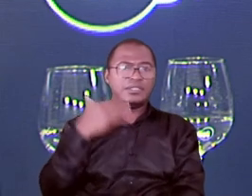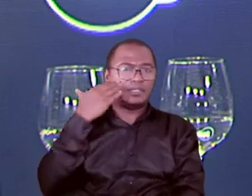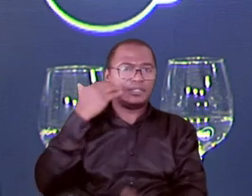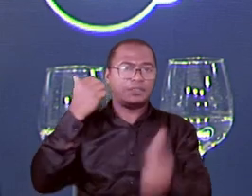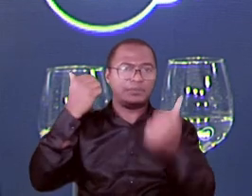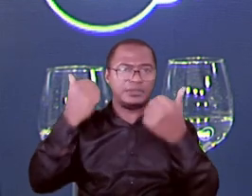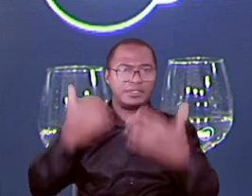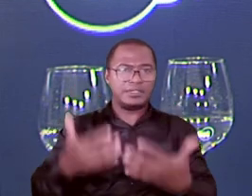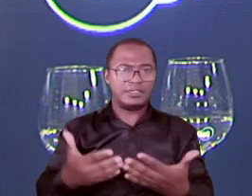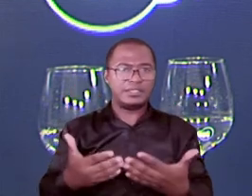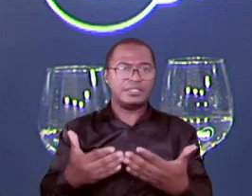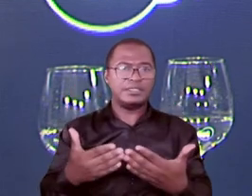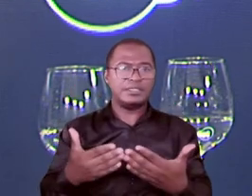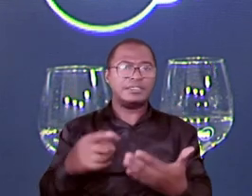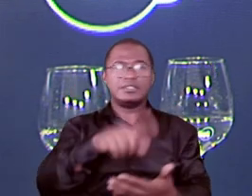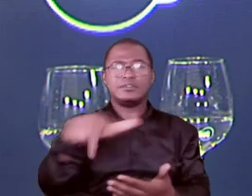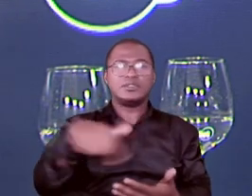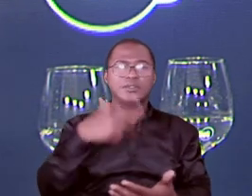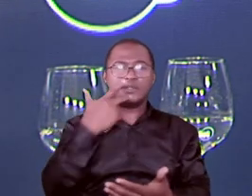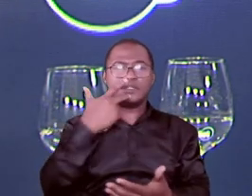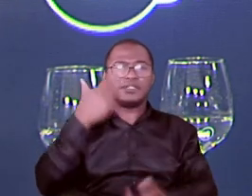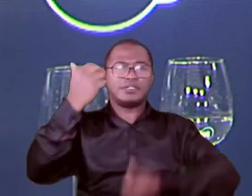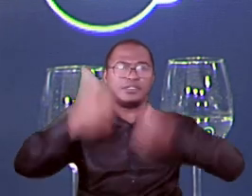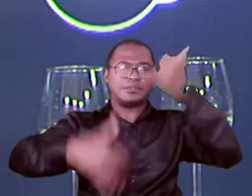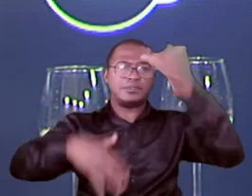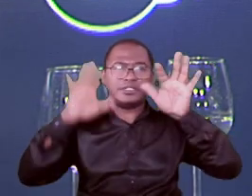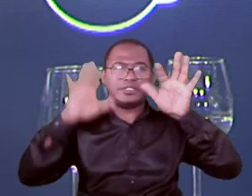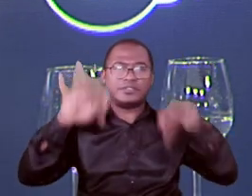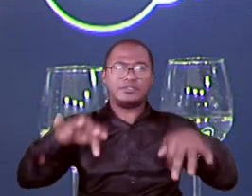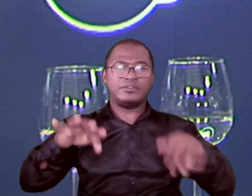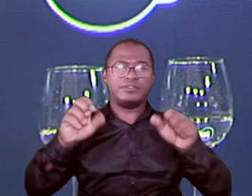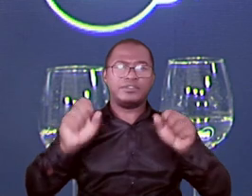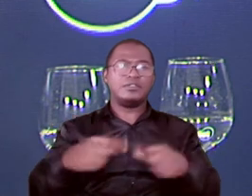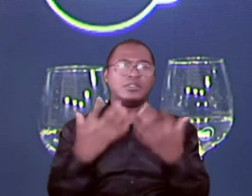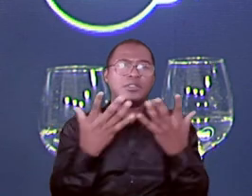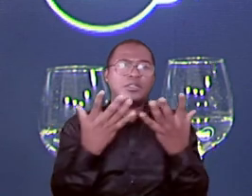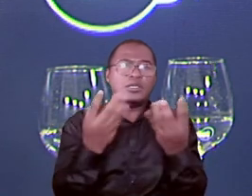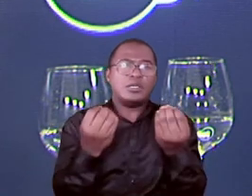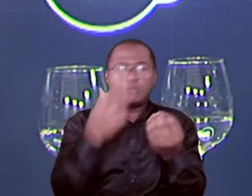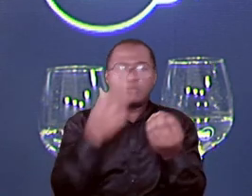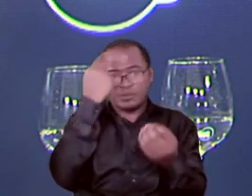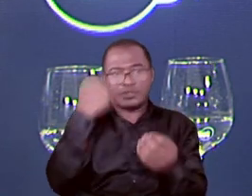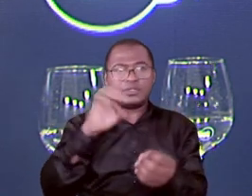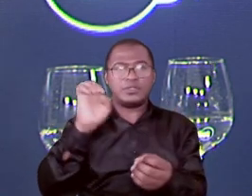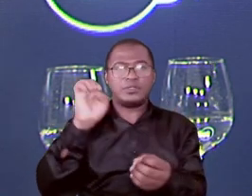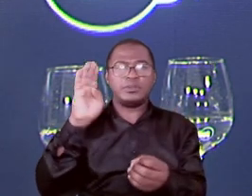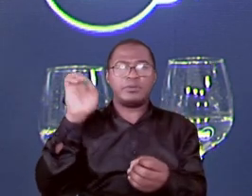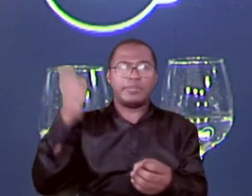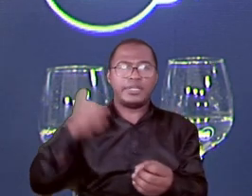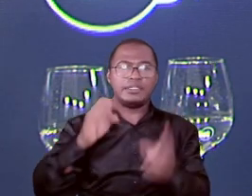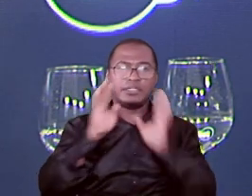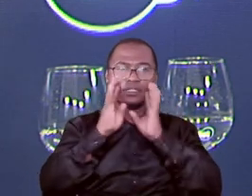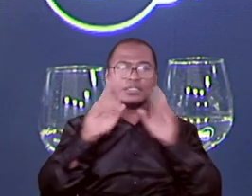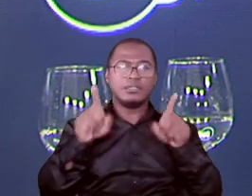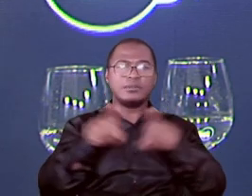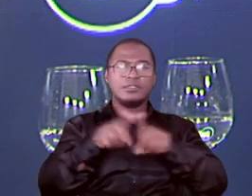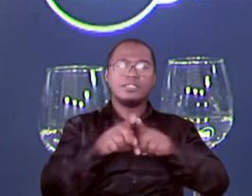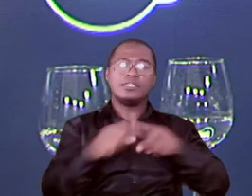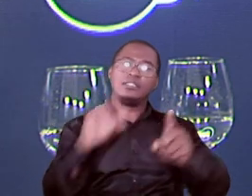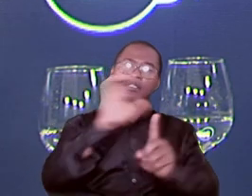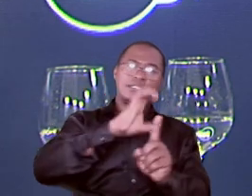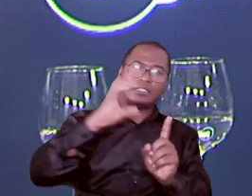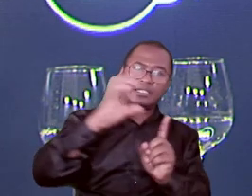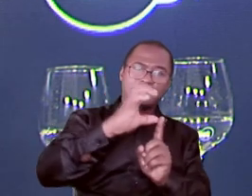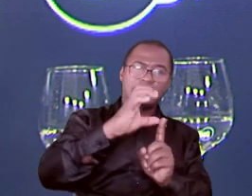se você quer que você gostaria de falar nesse final tem um monte de gente do bem que está te escutando cliente né Tem um monte de investidor curioso